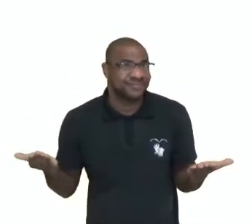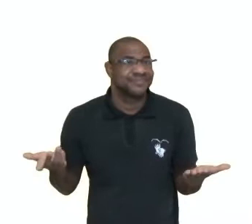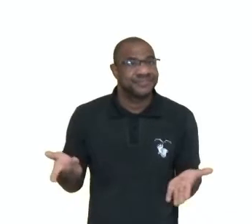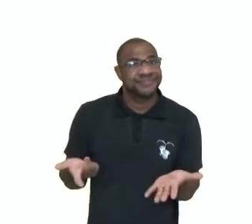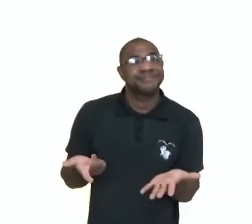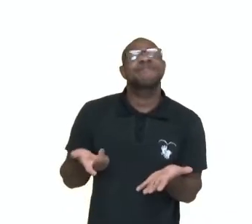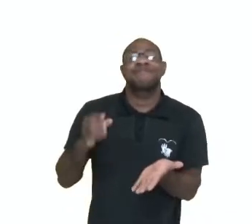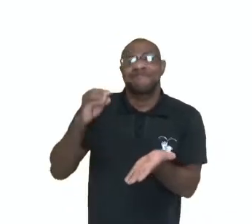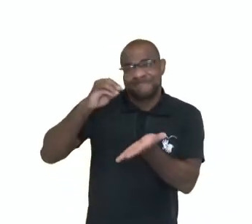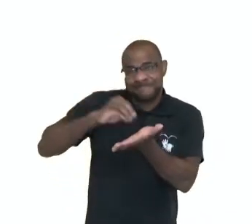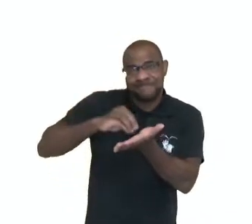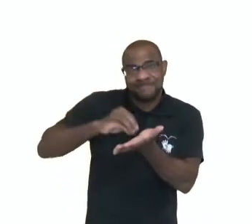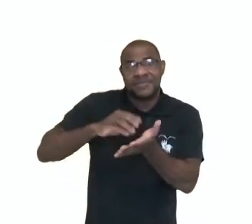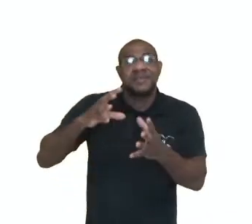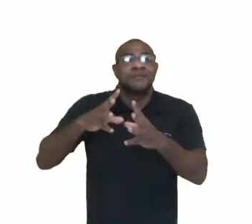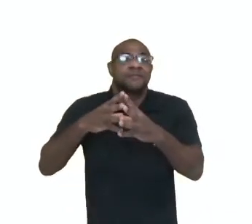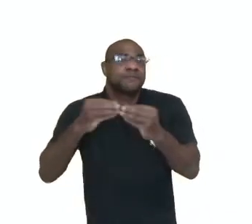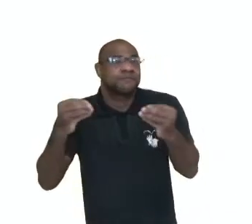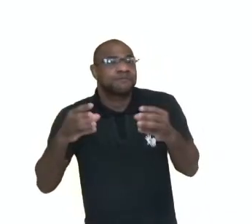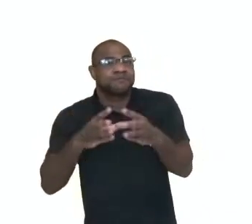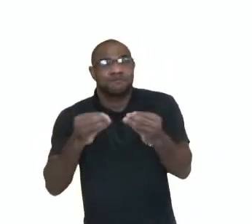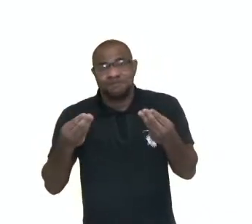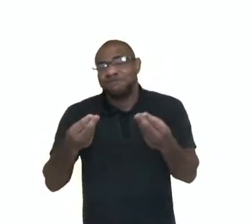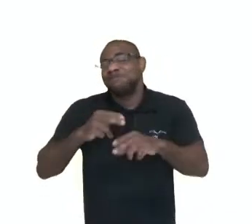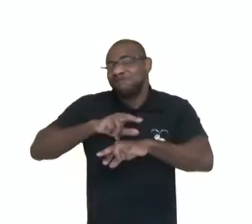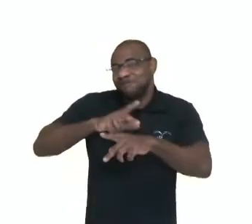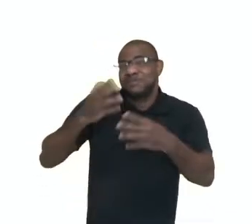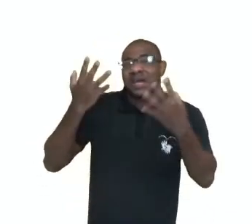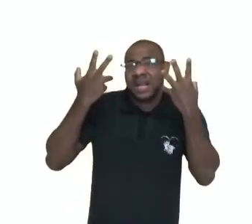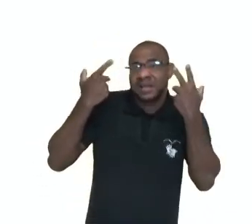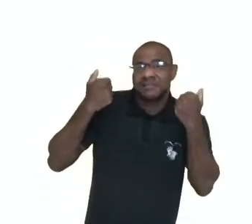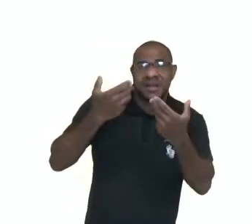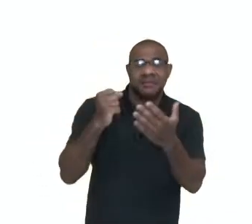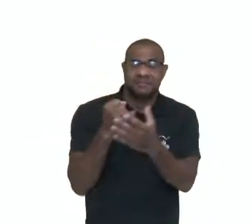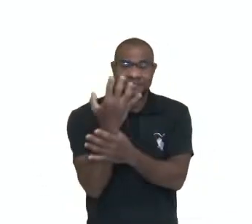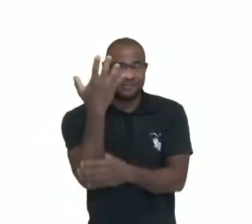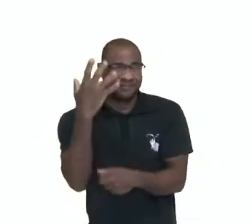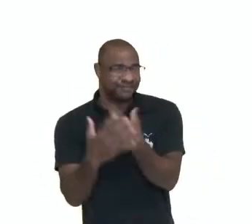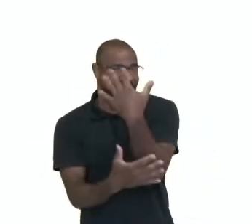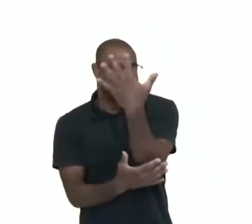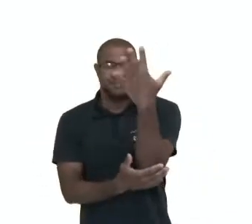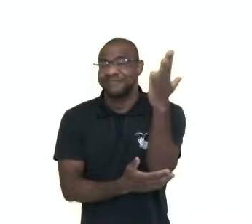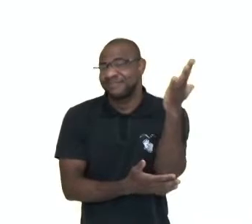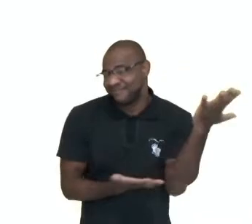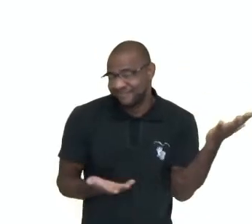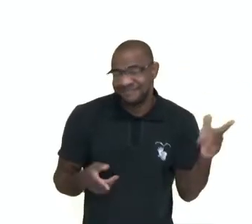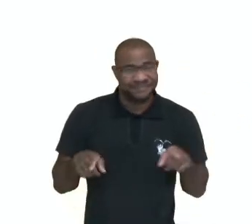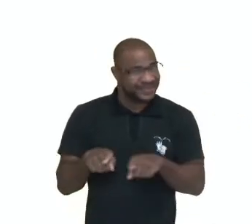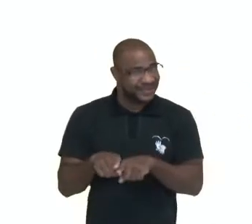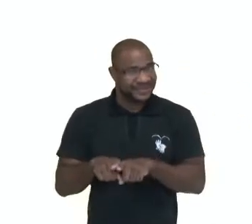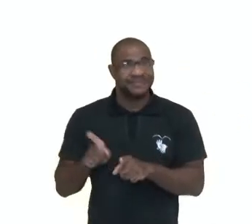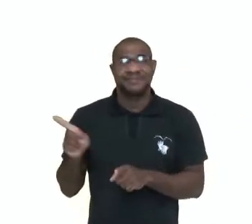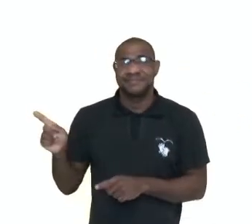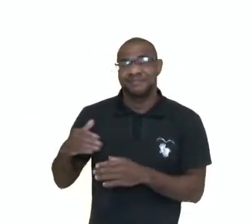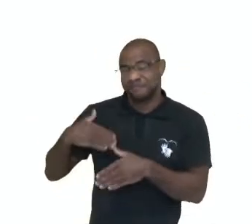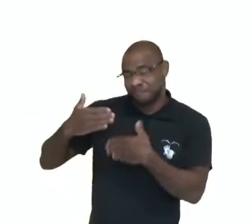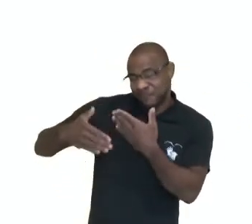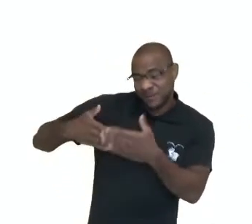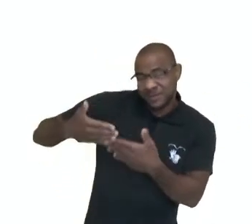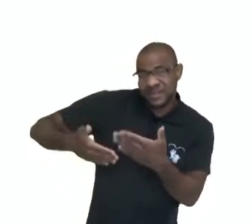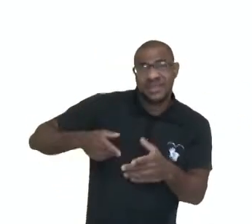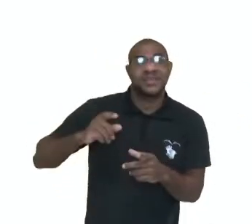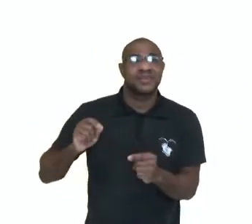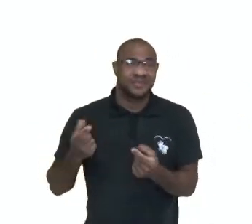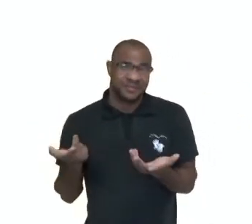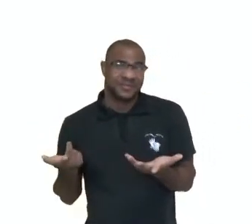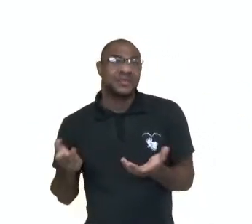de espécies tanto da fauna como da flora, processos de desertificação, processos